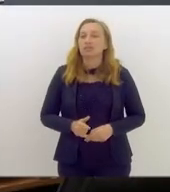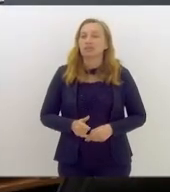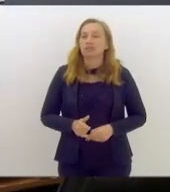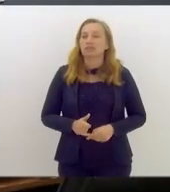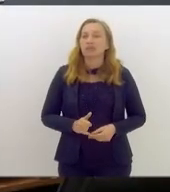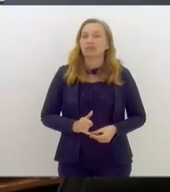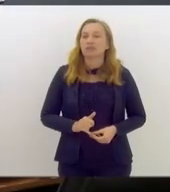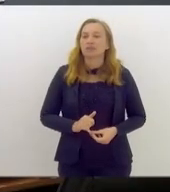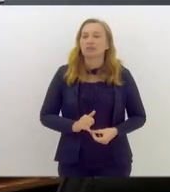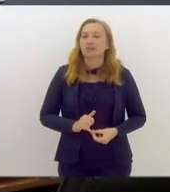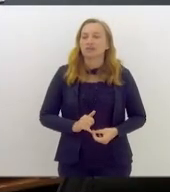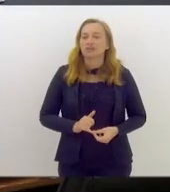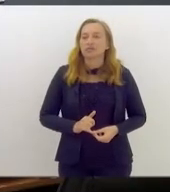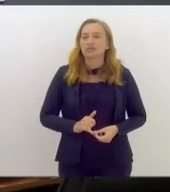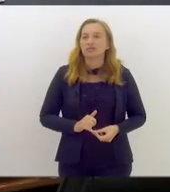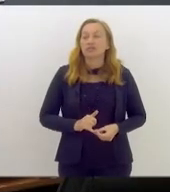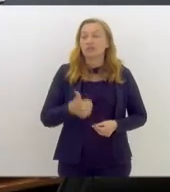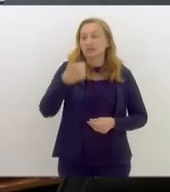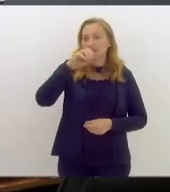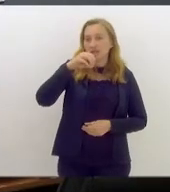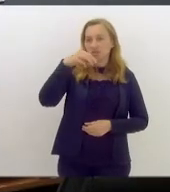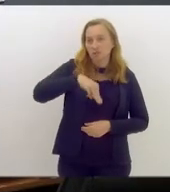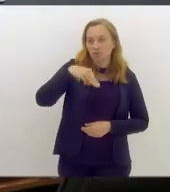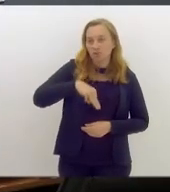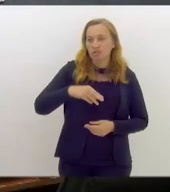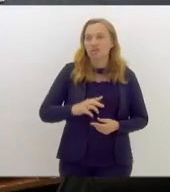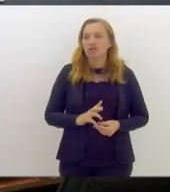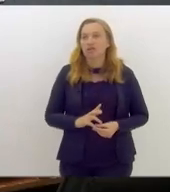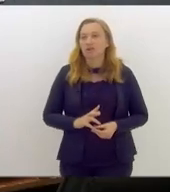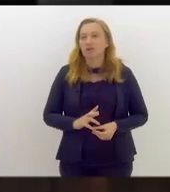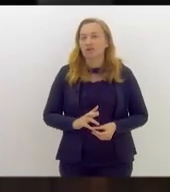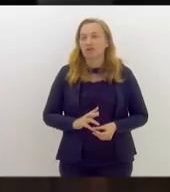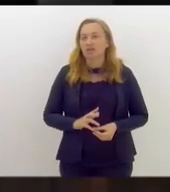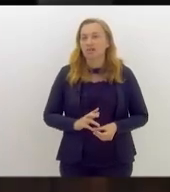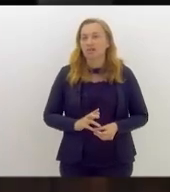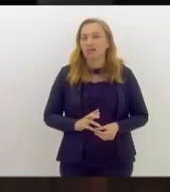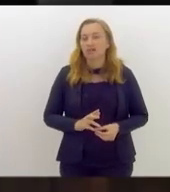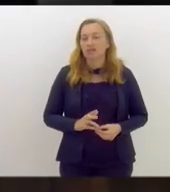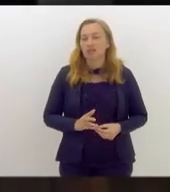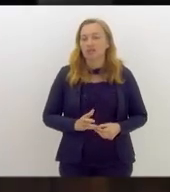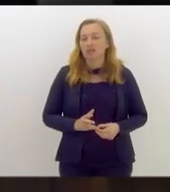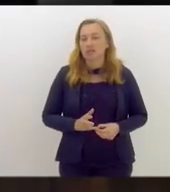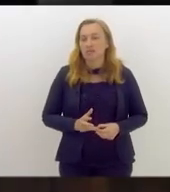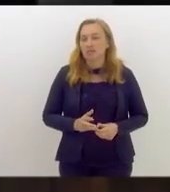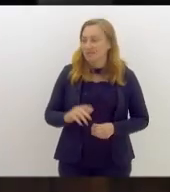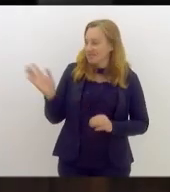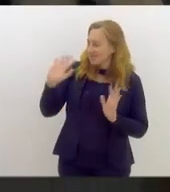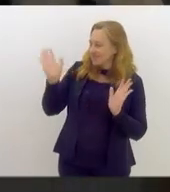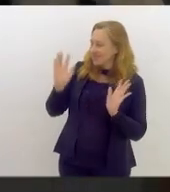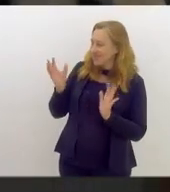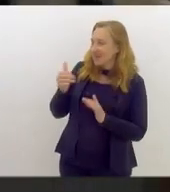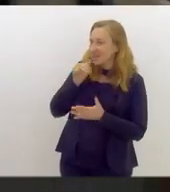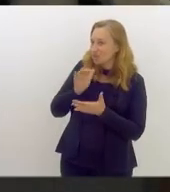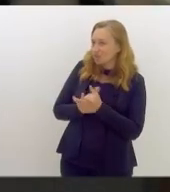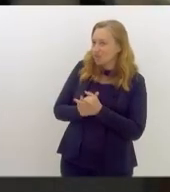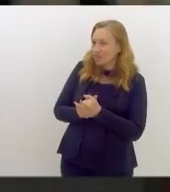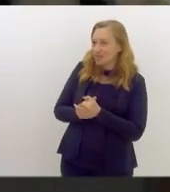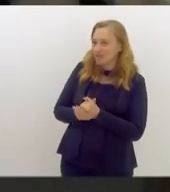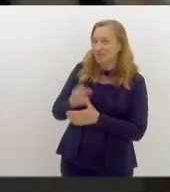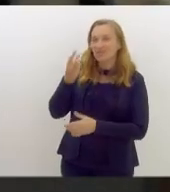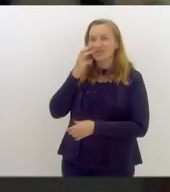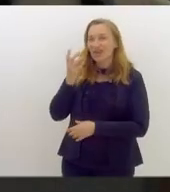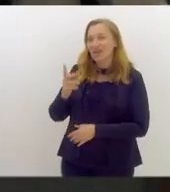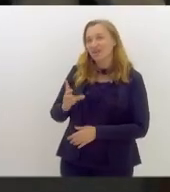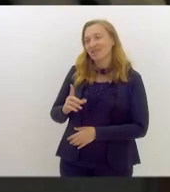vossa excelência dispõe de 10 minutos para família do valdec prazer conhecer vocês waldeck é nosso